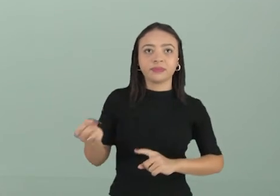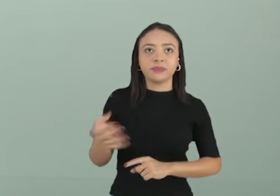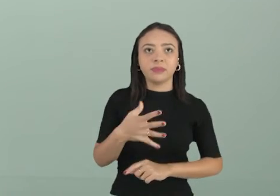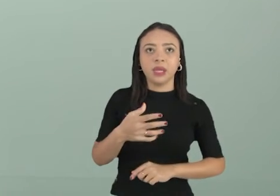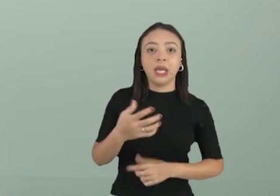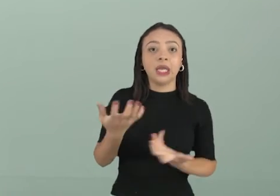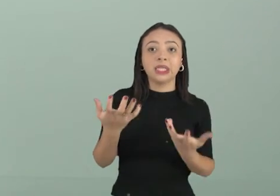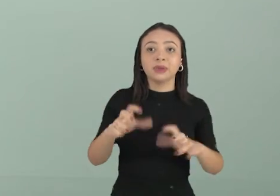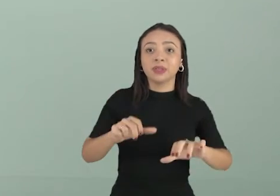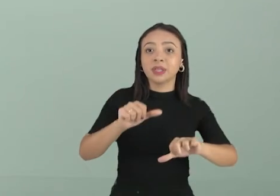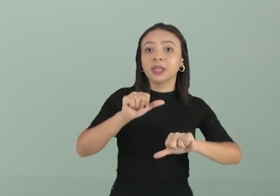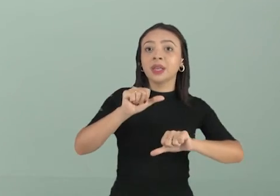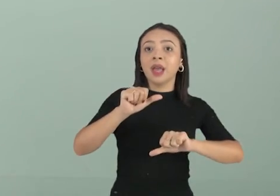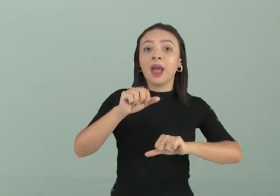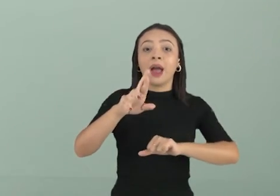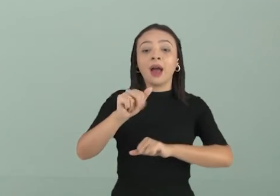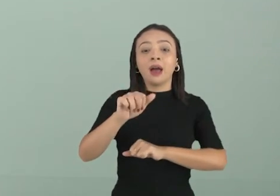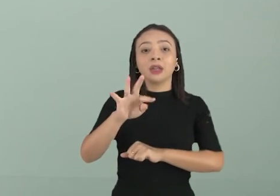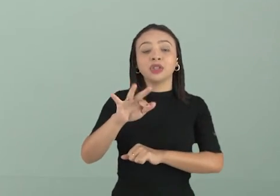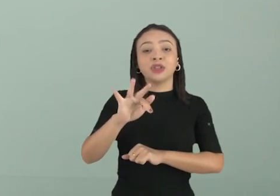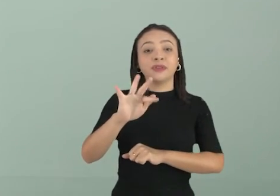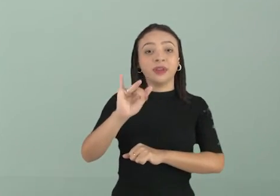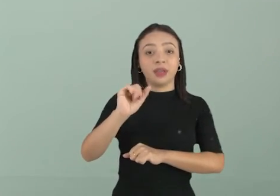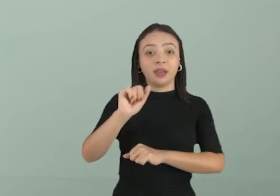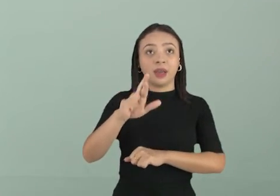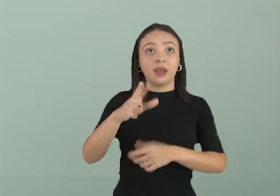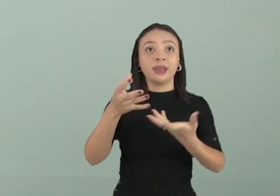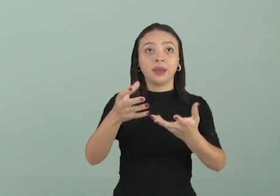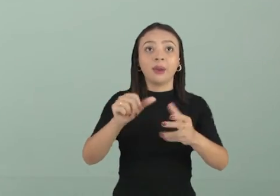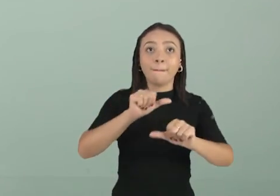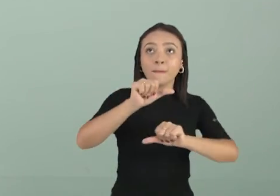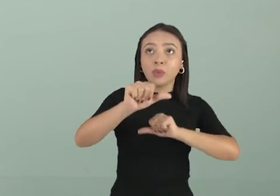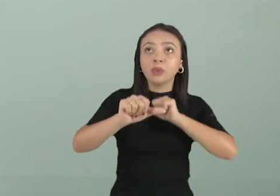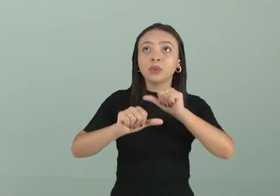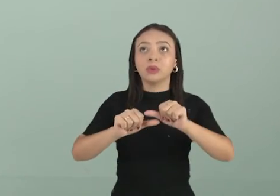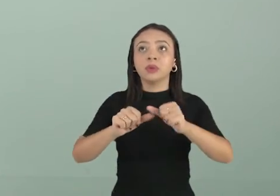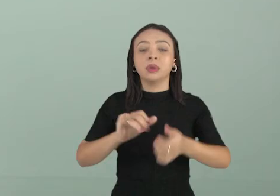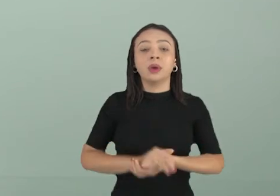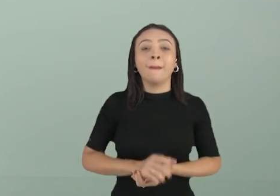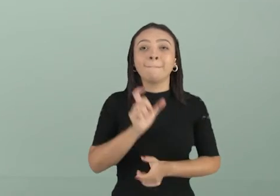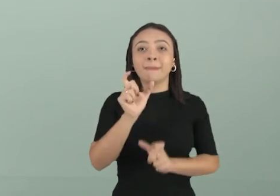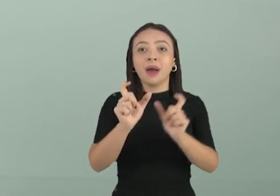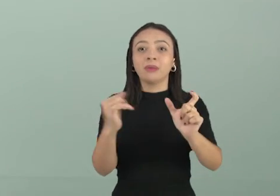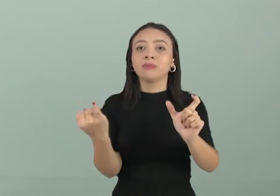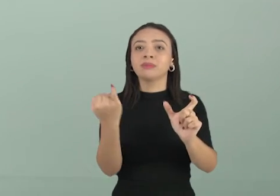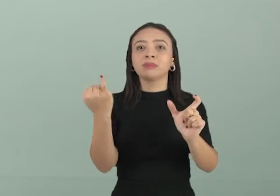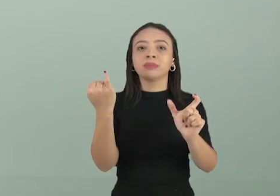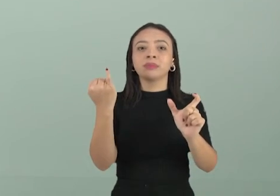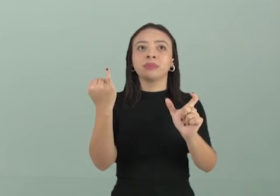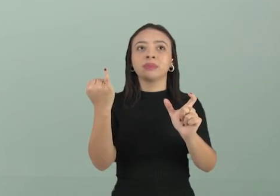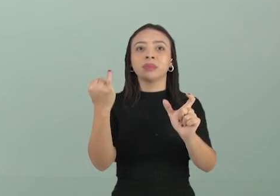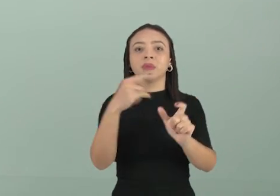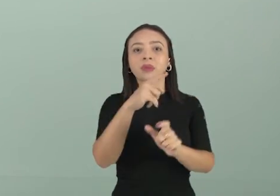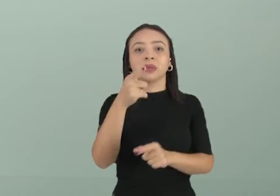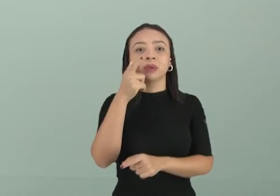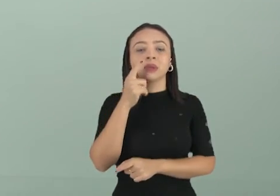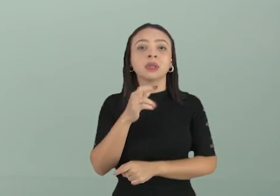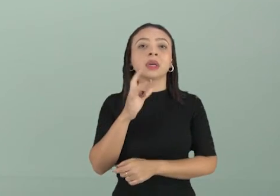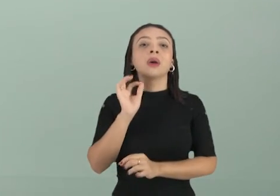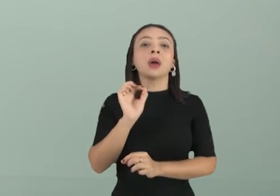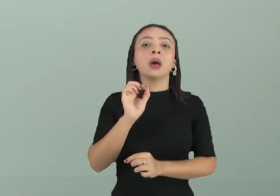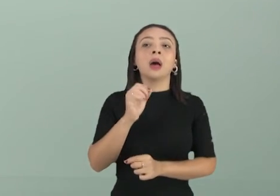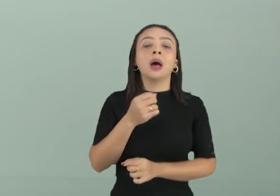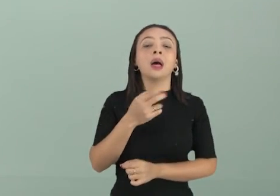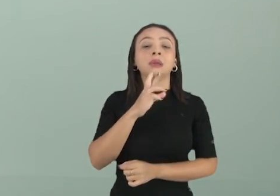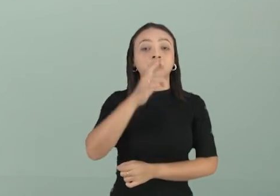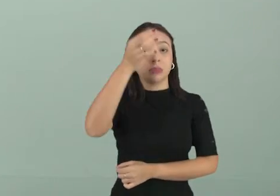queria ratificar, ela quer mudar. Então, algumas palavrinhas são importantíssimas para que você chegue à resposta adequada